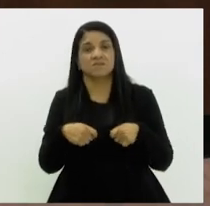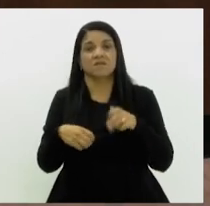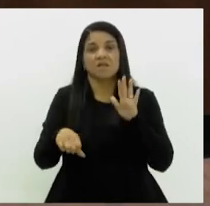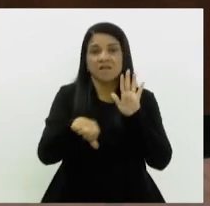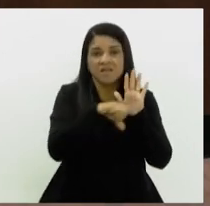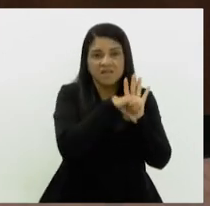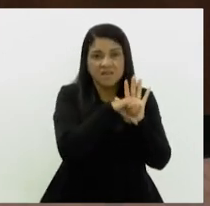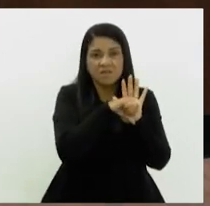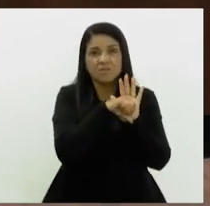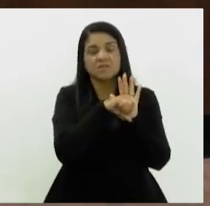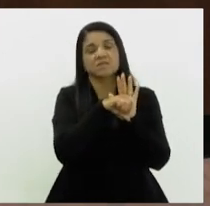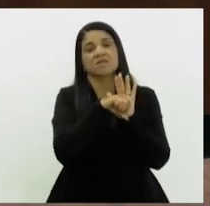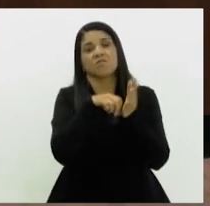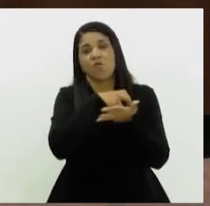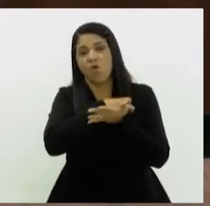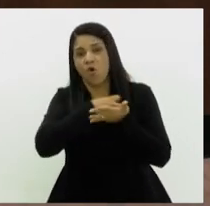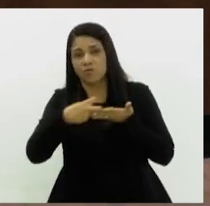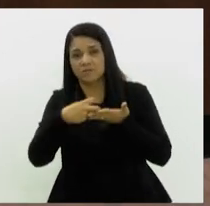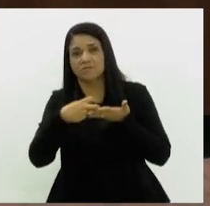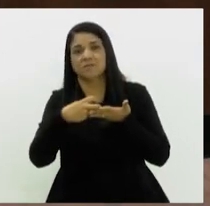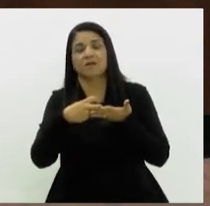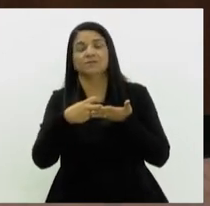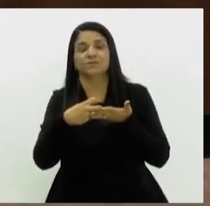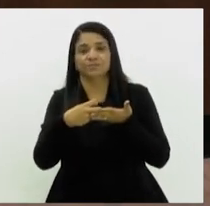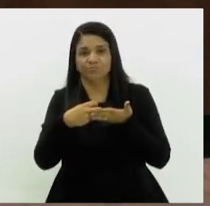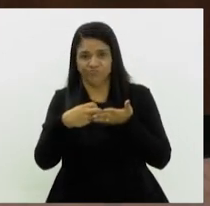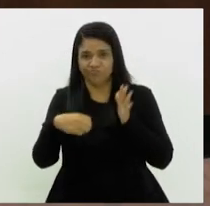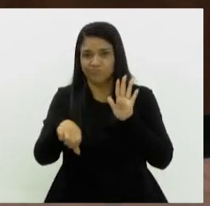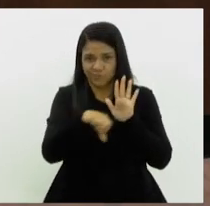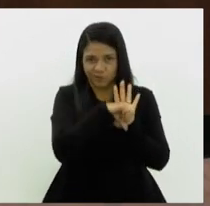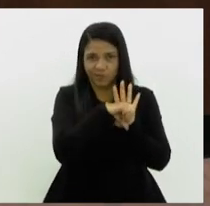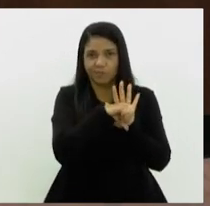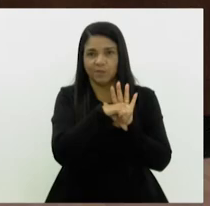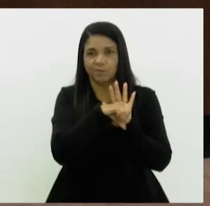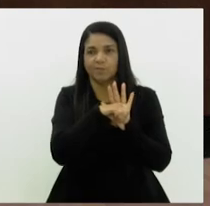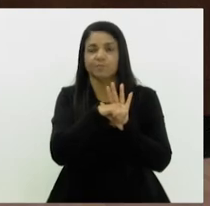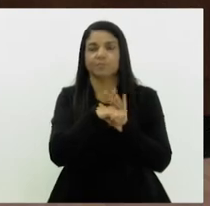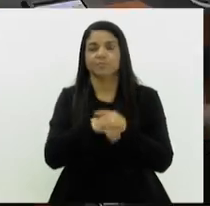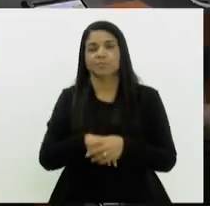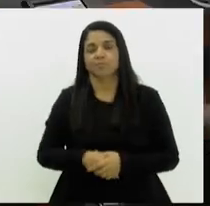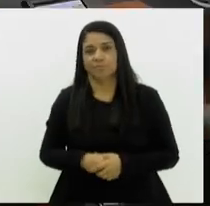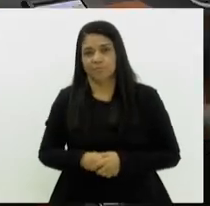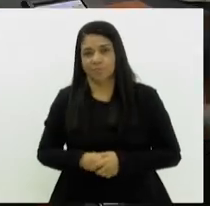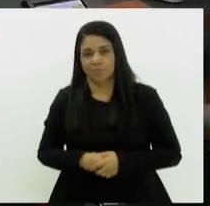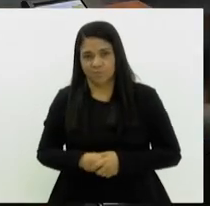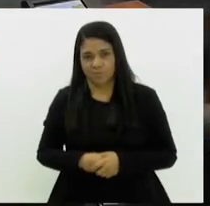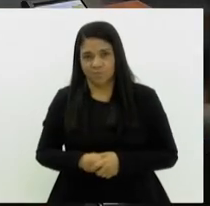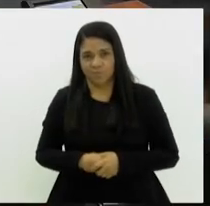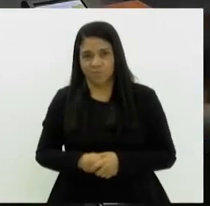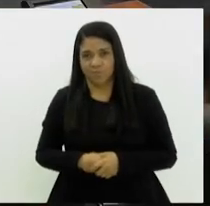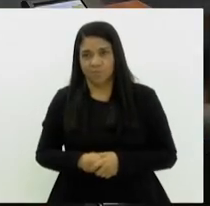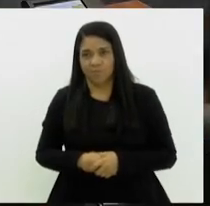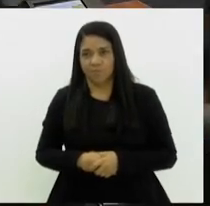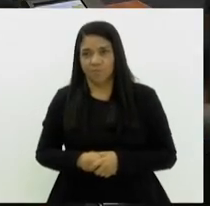Penal Internacional e Netanyahu tem muito a responder pelos crimes feitos.